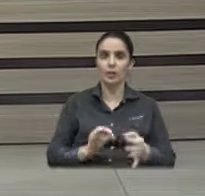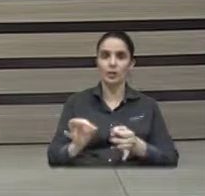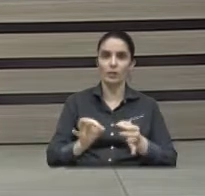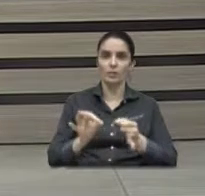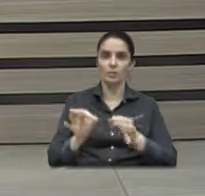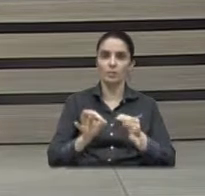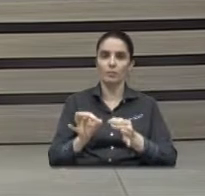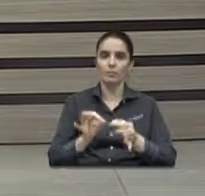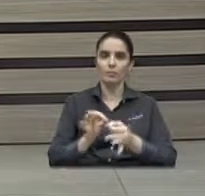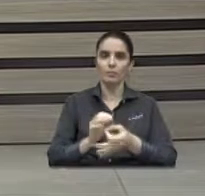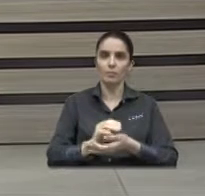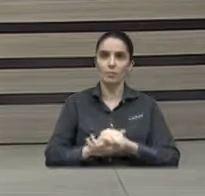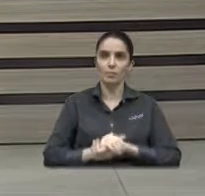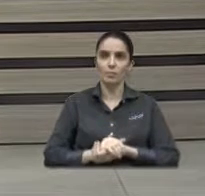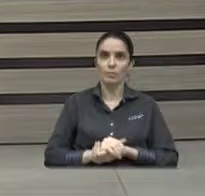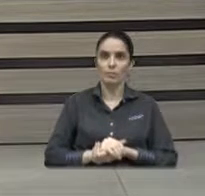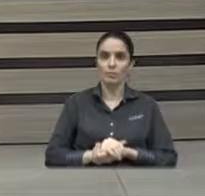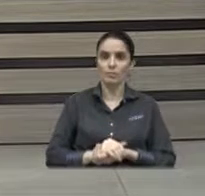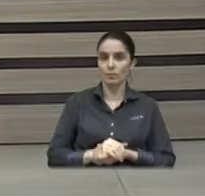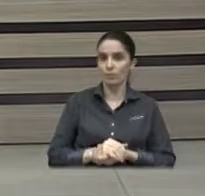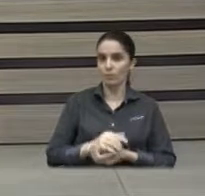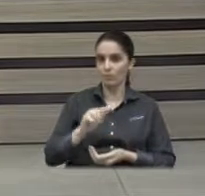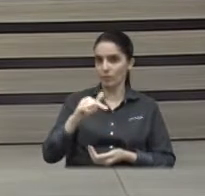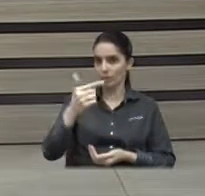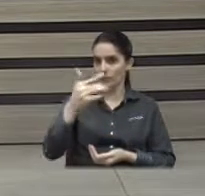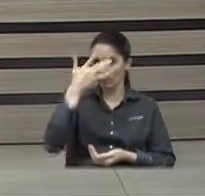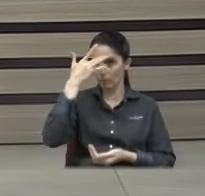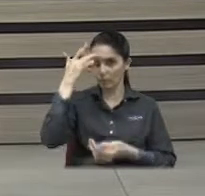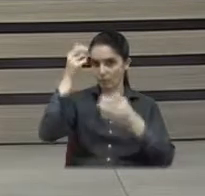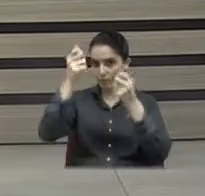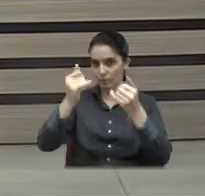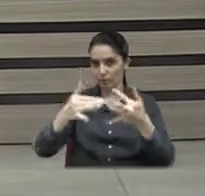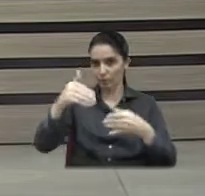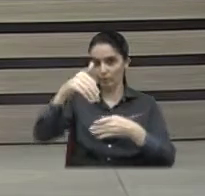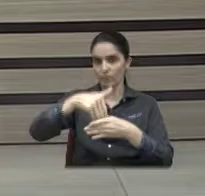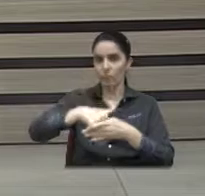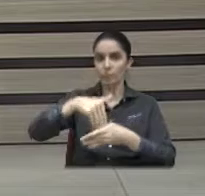projeto, alguém mais deseja justificar o voto?